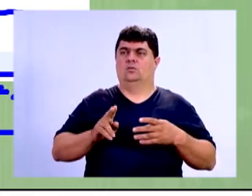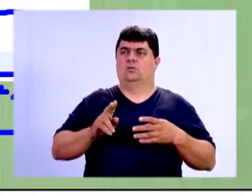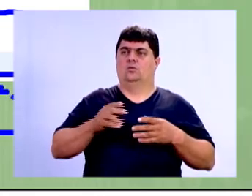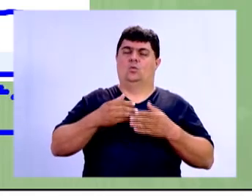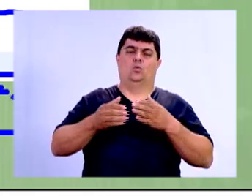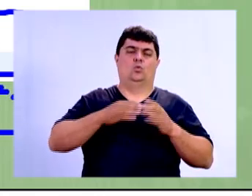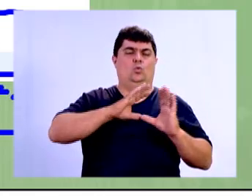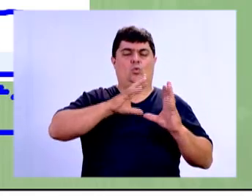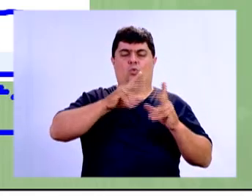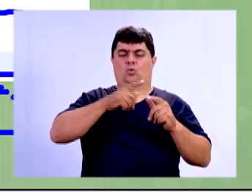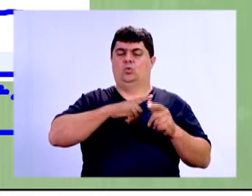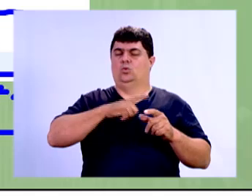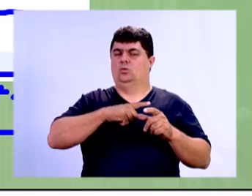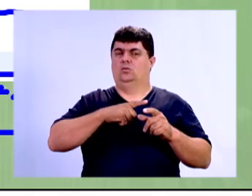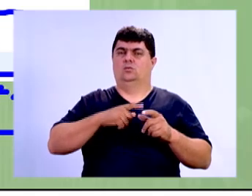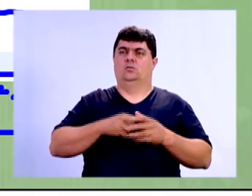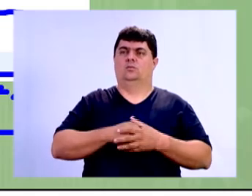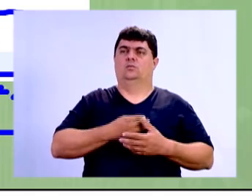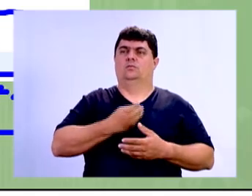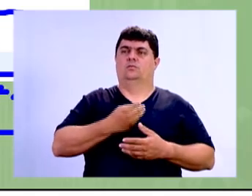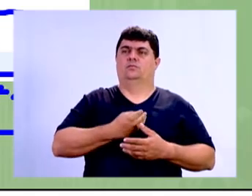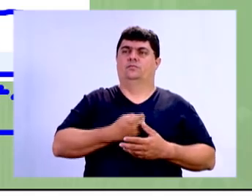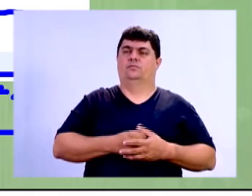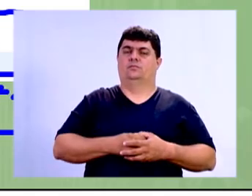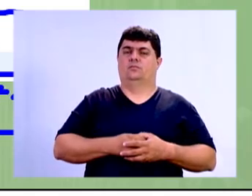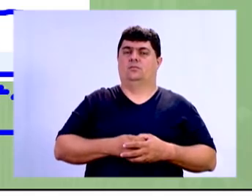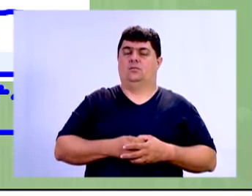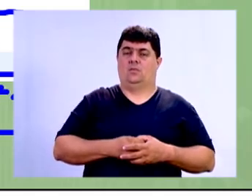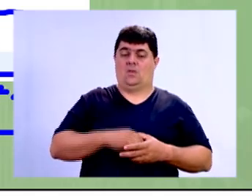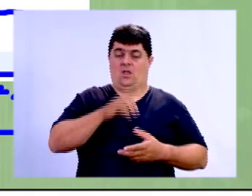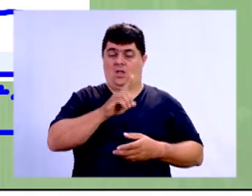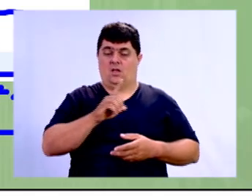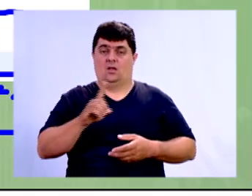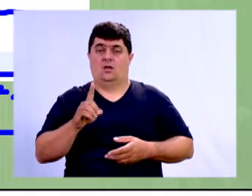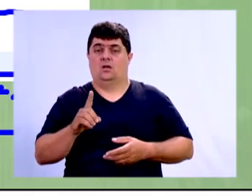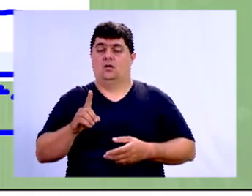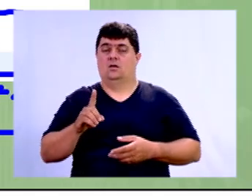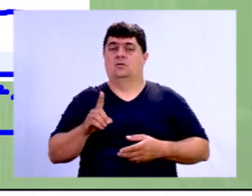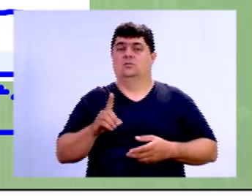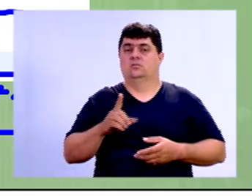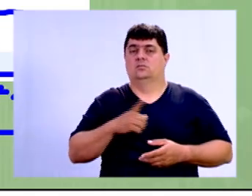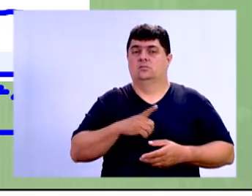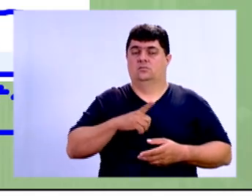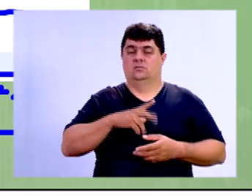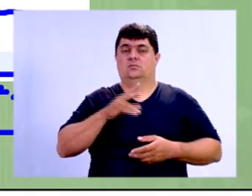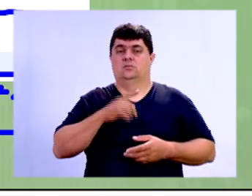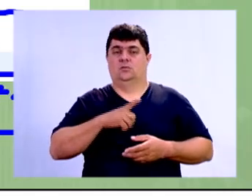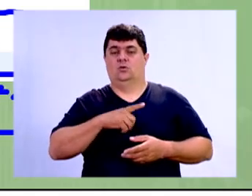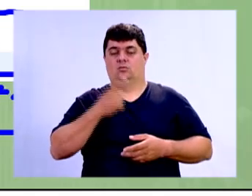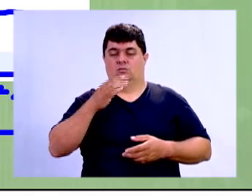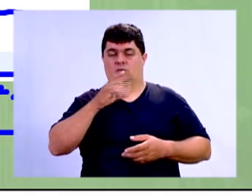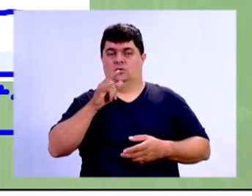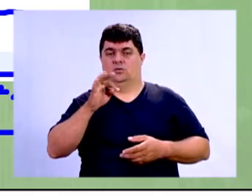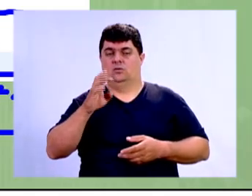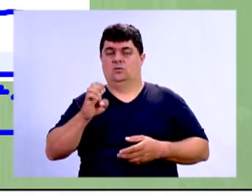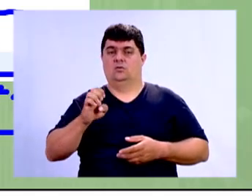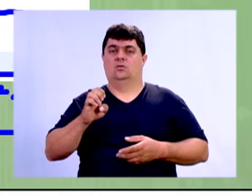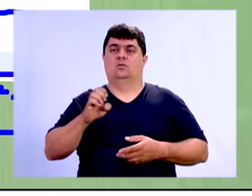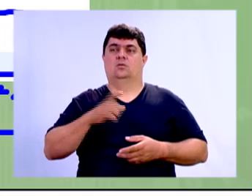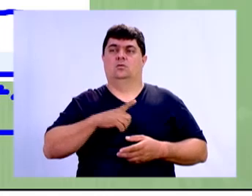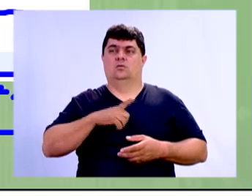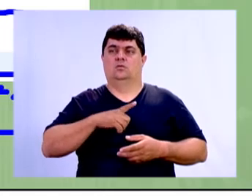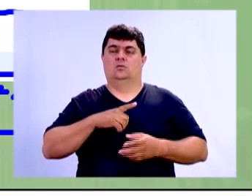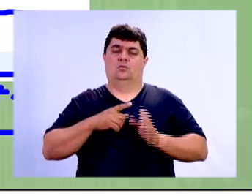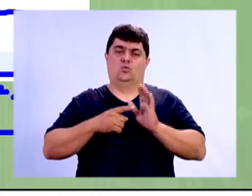qualquer outra coisa que eu tenho. Então, para cada posição de memória, posição 0, eu vou ter um cliente. Na posição 1, vou ter um